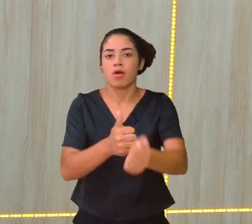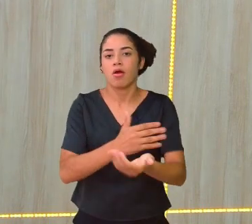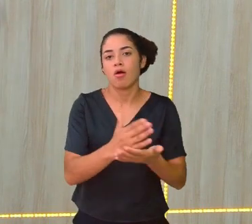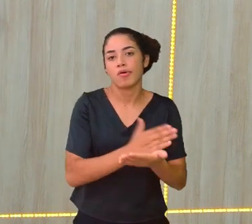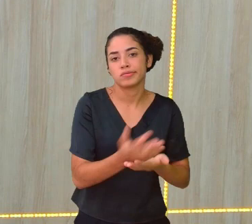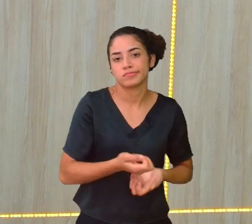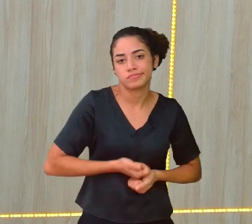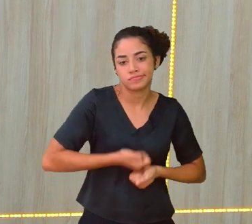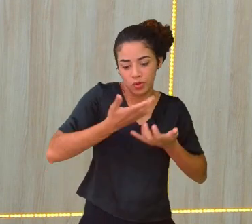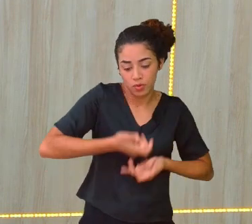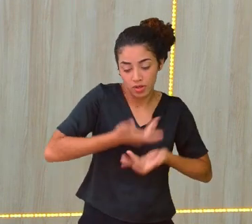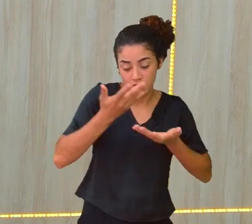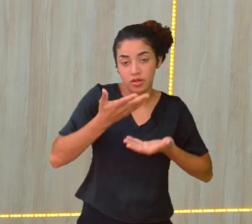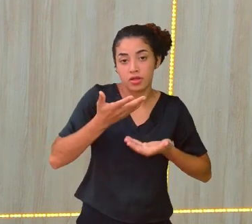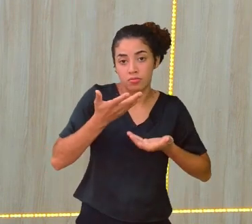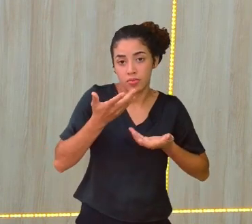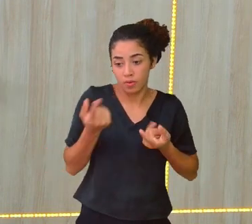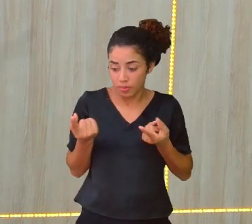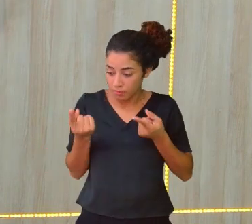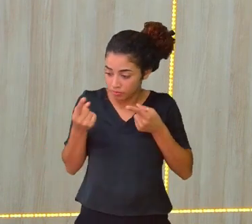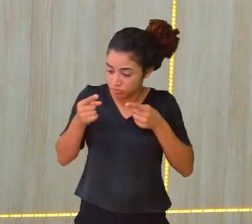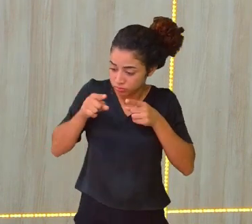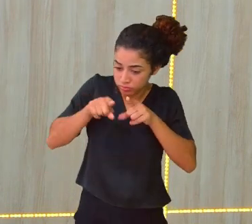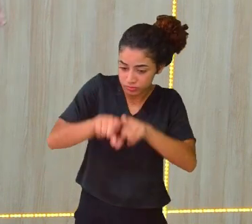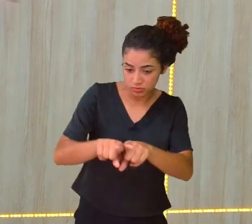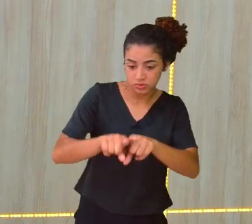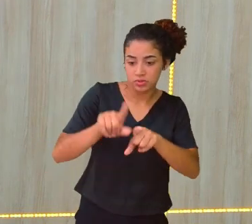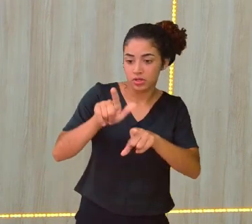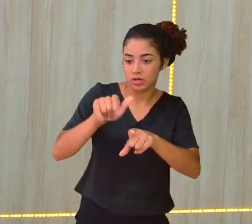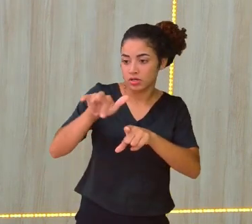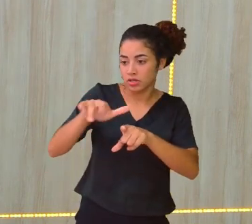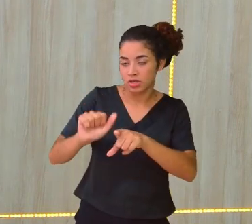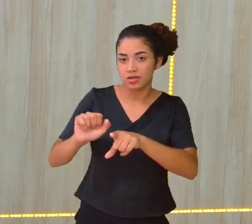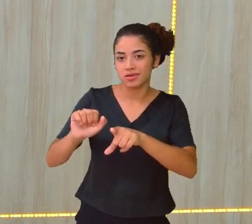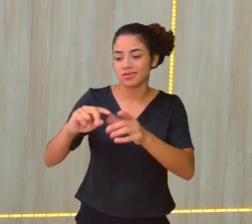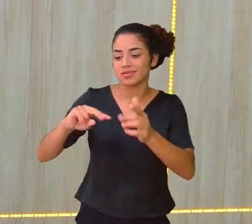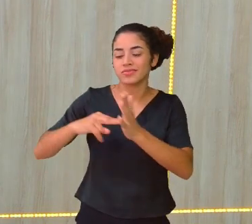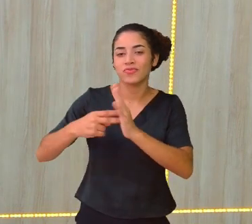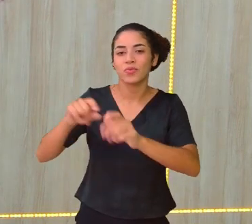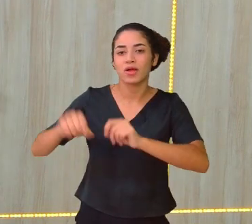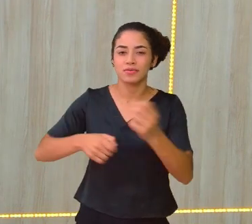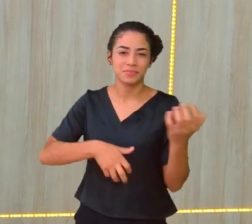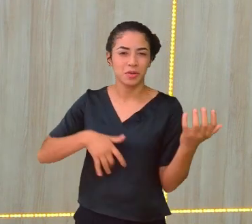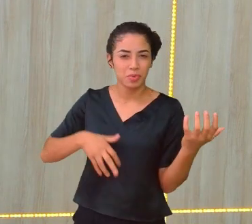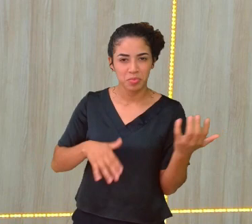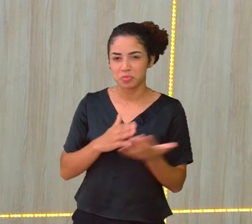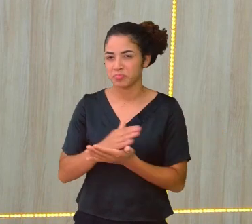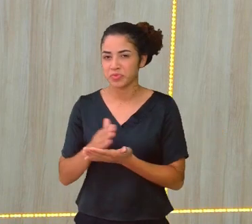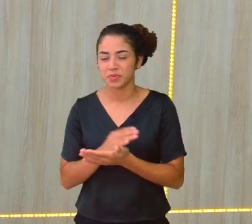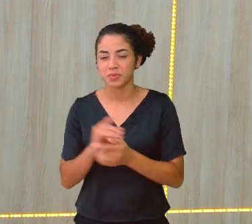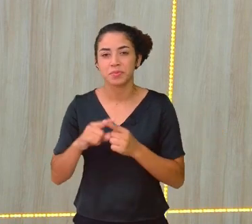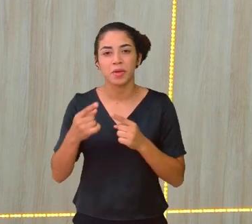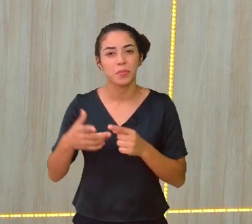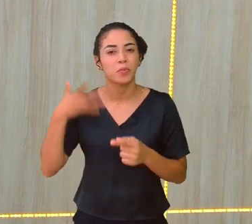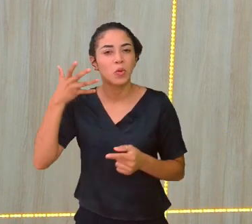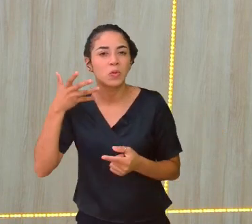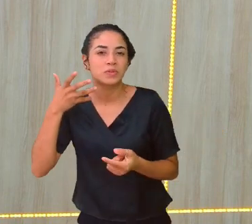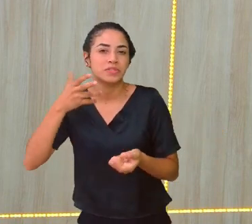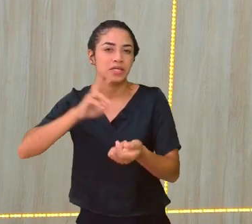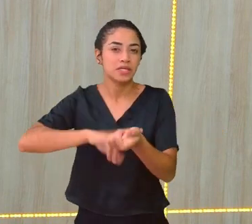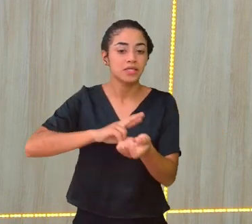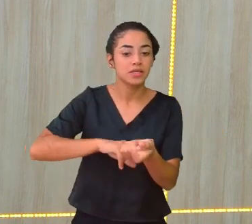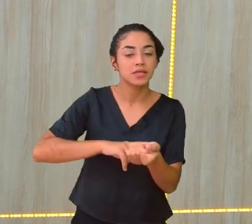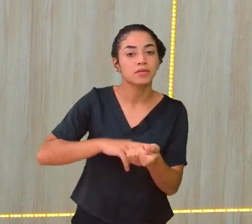poemas com a lira ou com instrumentos, mas a melodicidade,